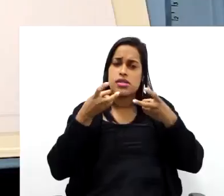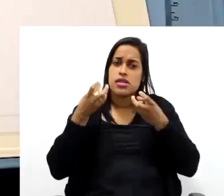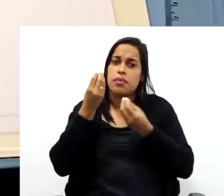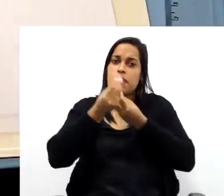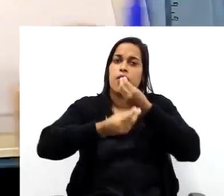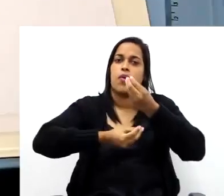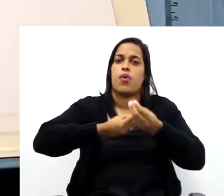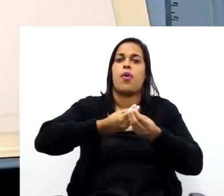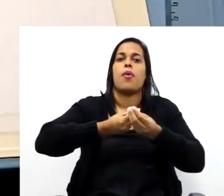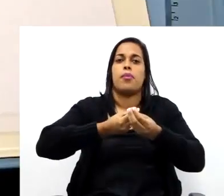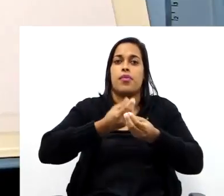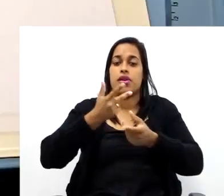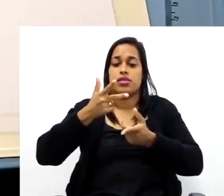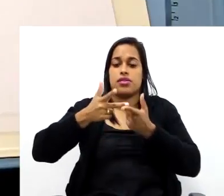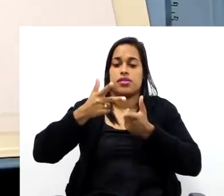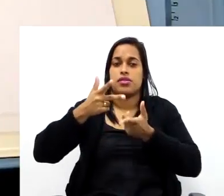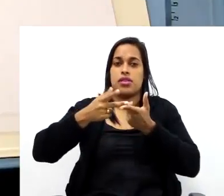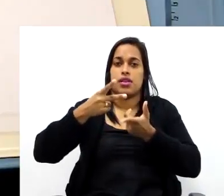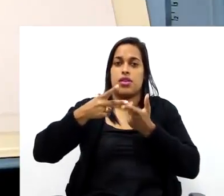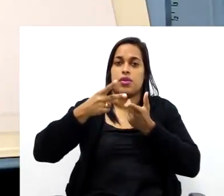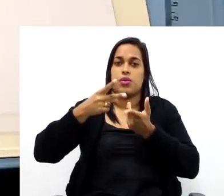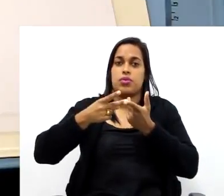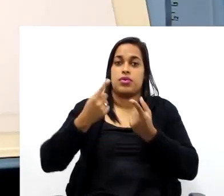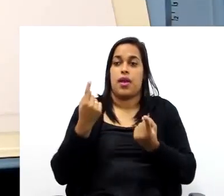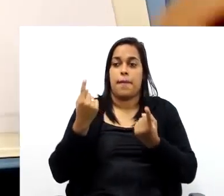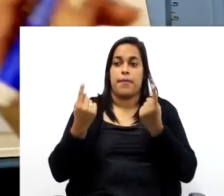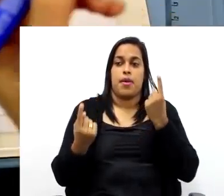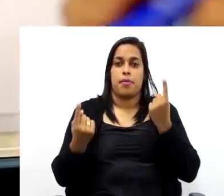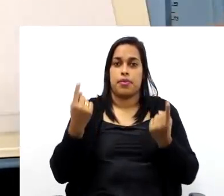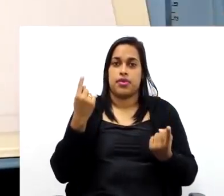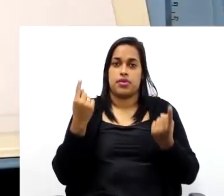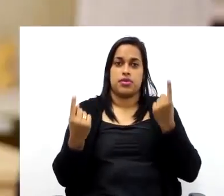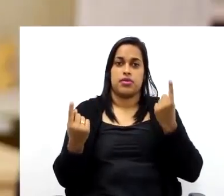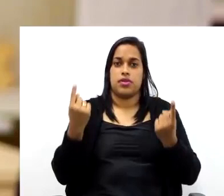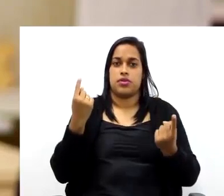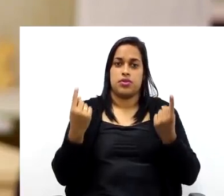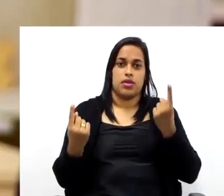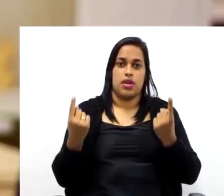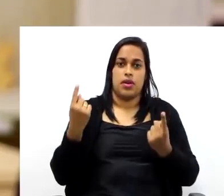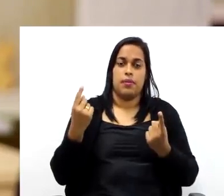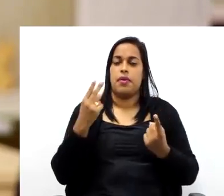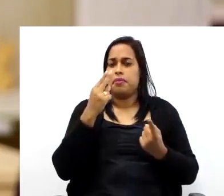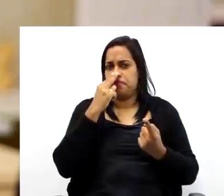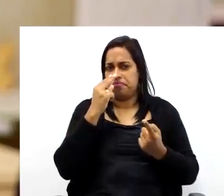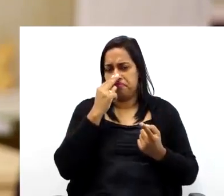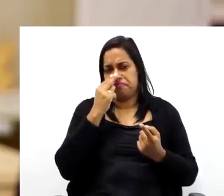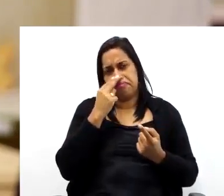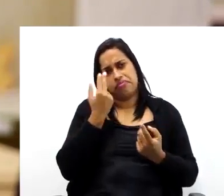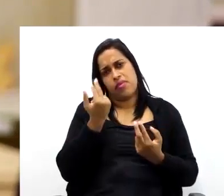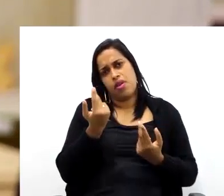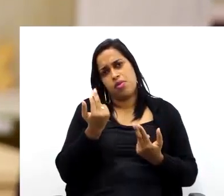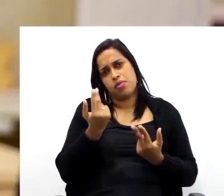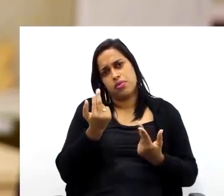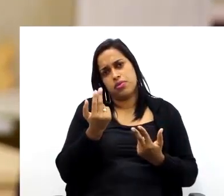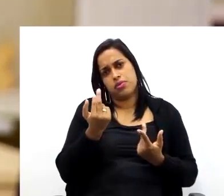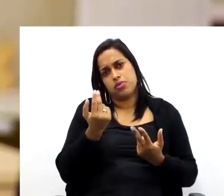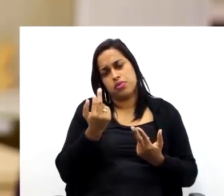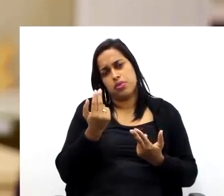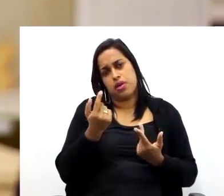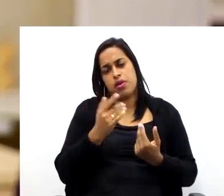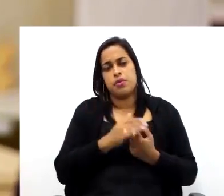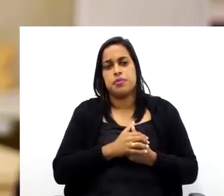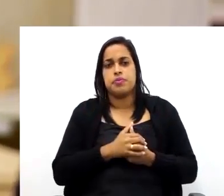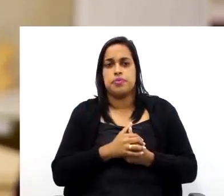projeção. Com relação à segunda posição, que é perpendicular, eu vou fazer a mesma coisa que eu fiz para a posição